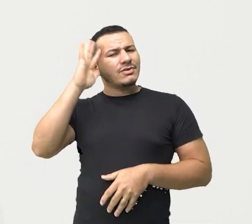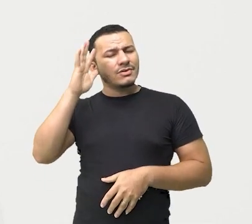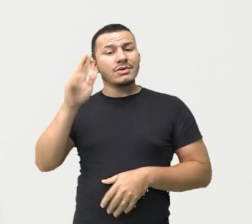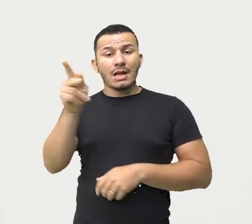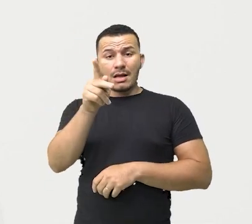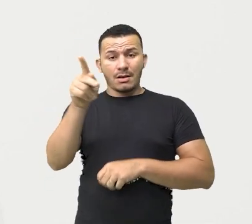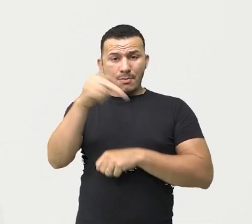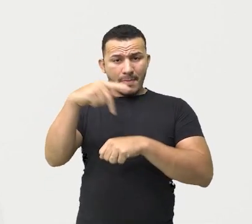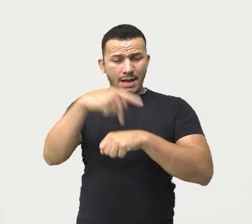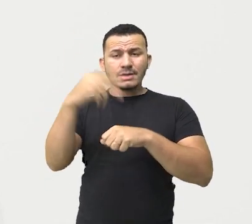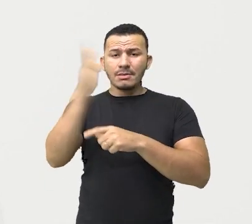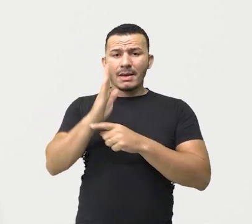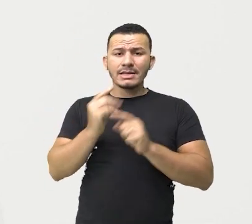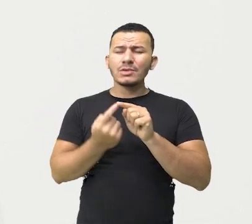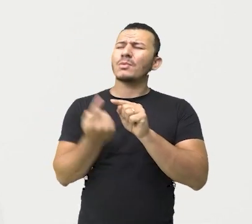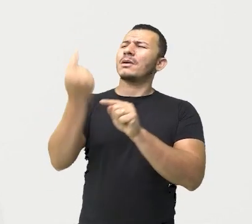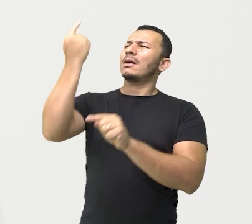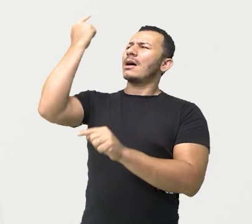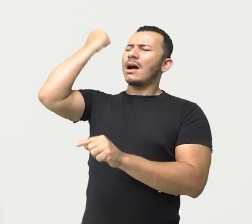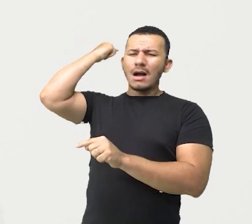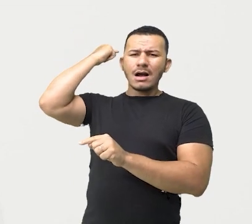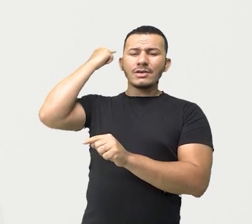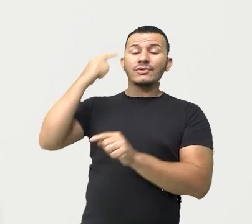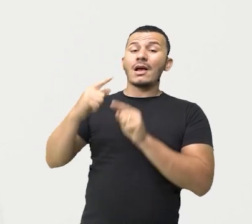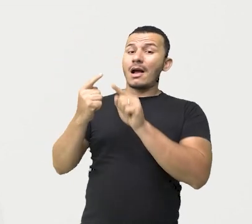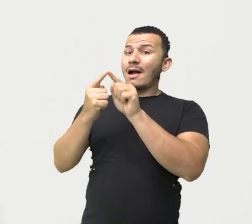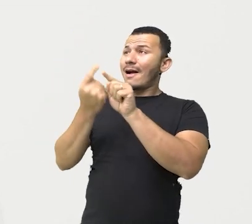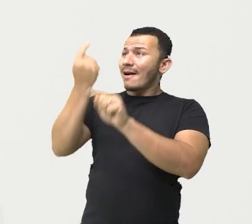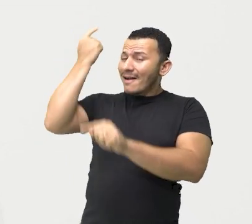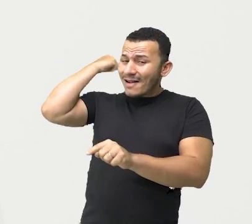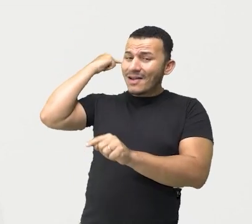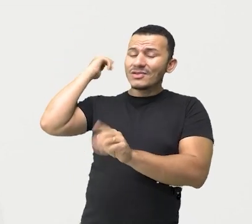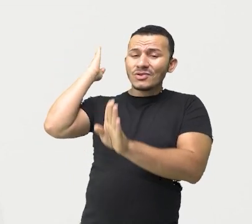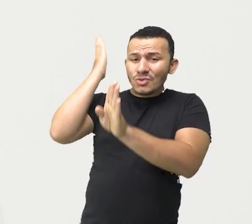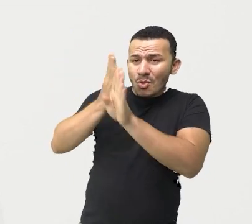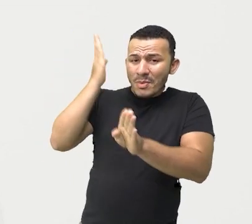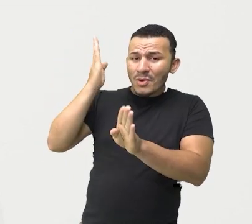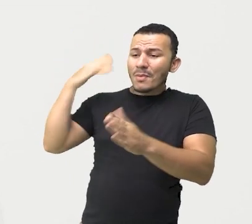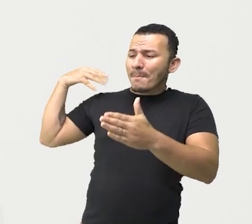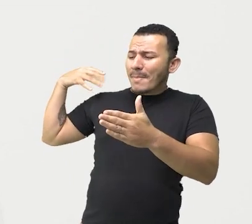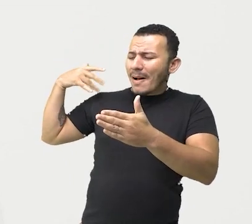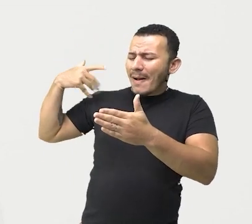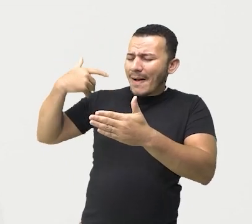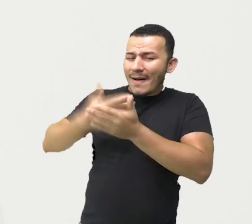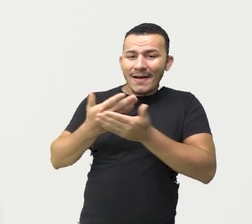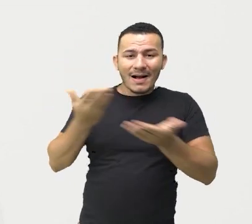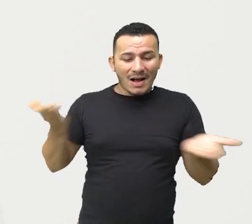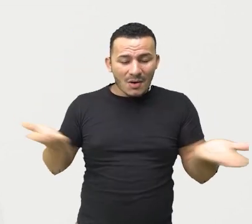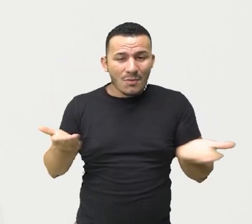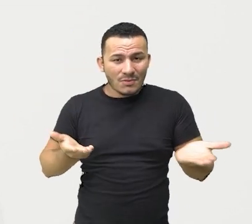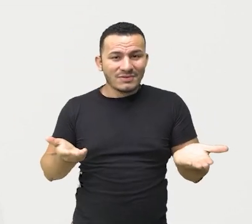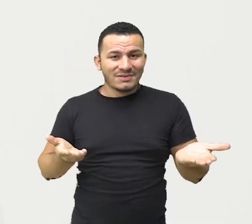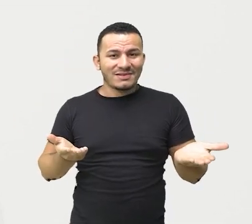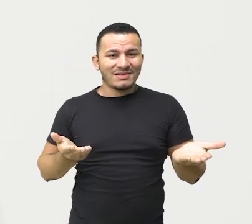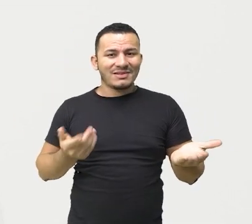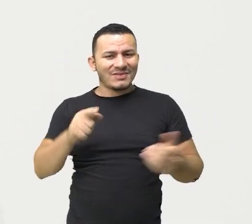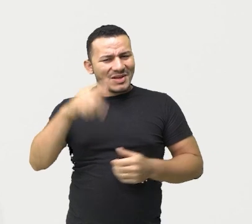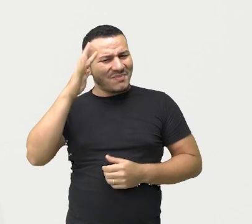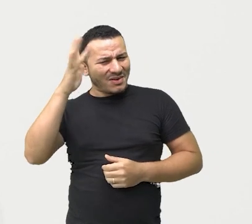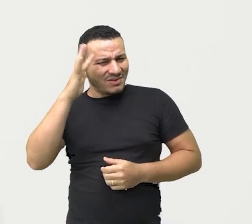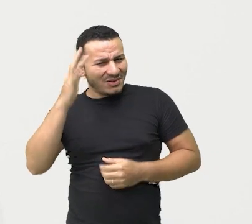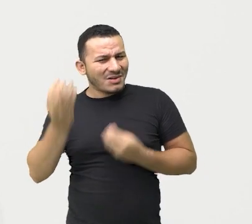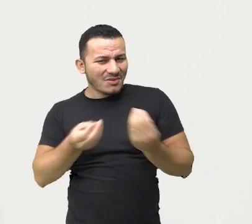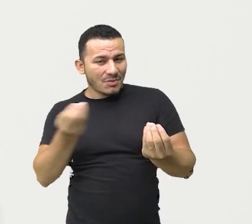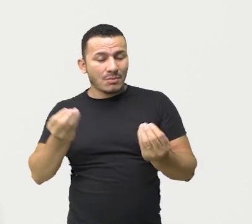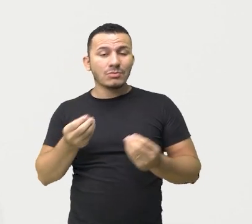país na época do descobrimento Até chegar aos dias de hoje, mais uma vez, outro recurso aqui, olha